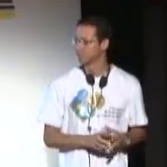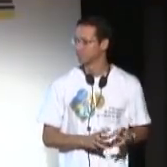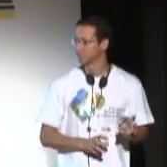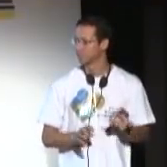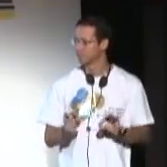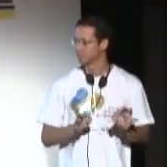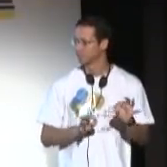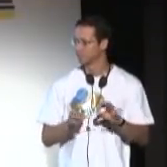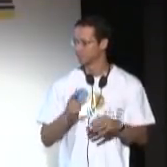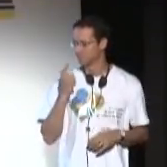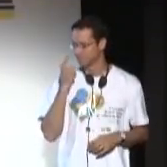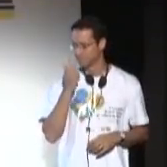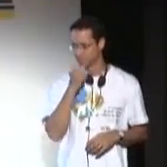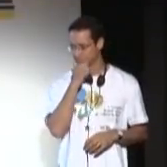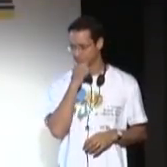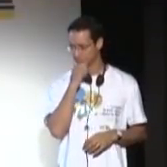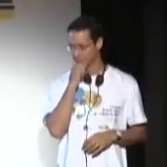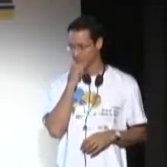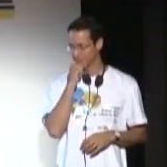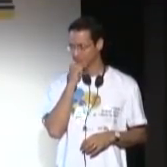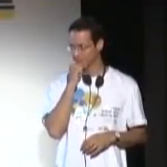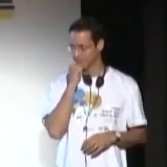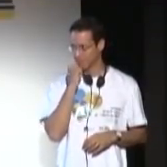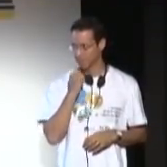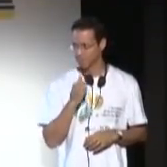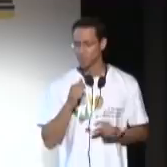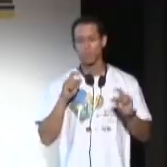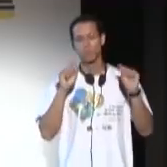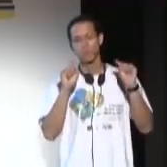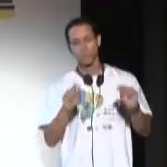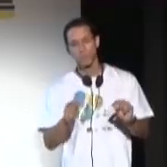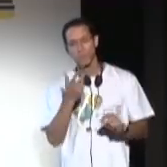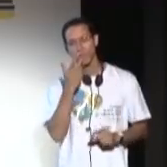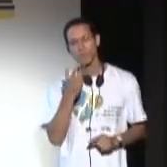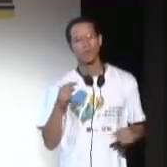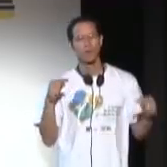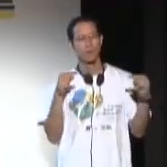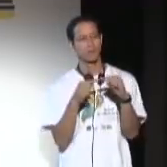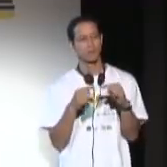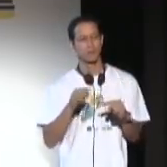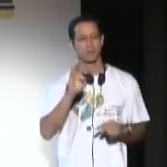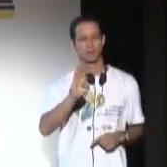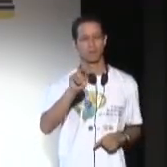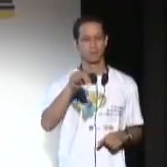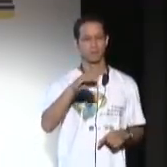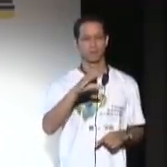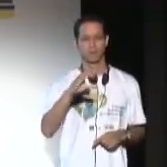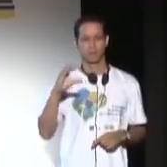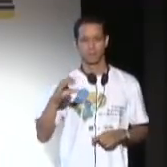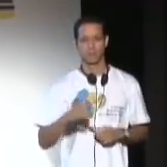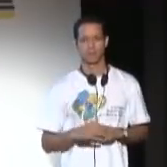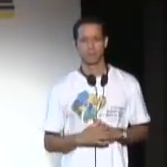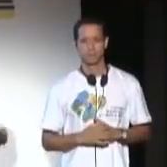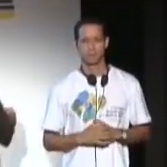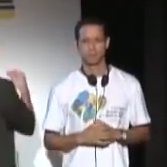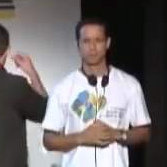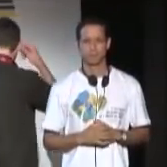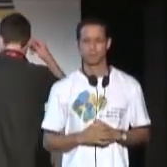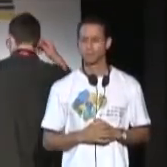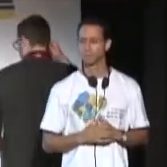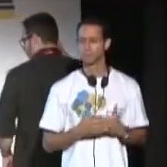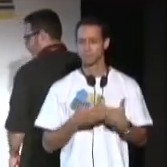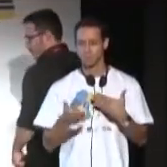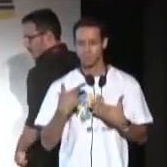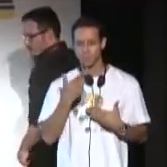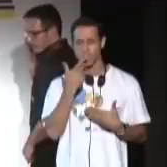Aqui. Que é essa. O que falamos quando falamos de BNCC, tá? E quando